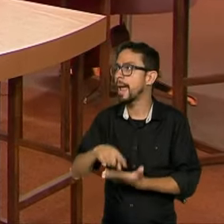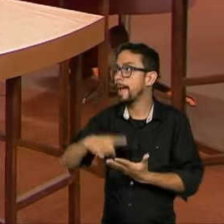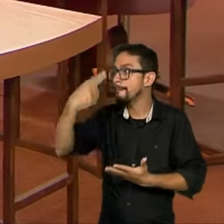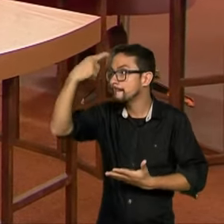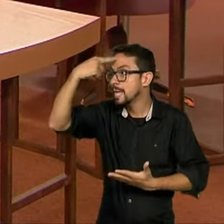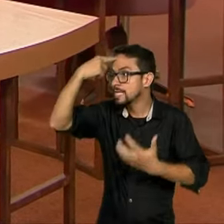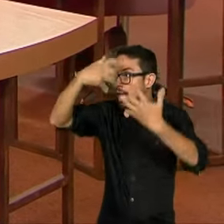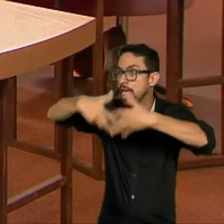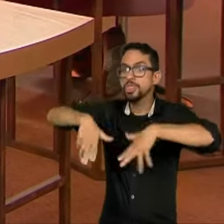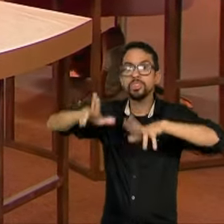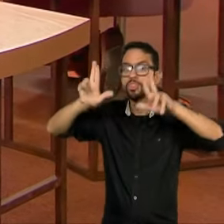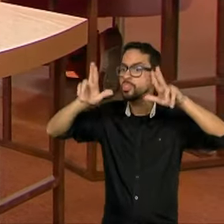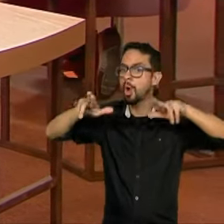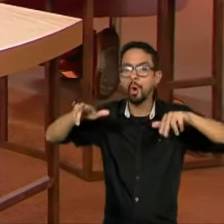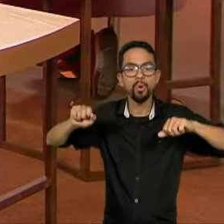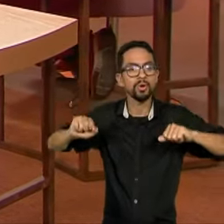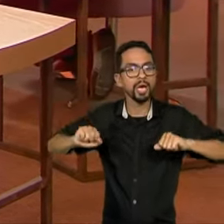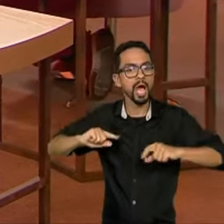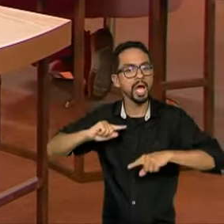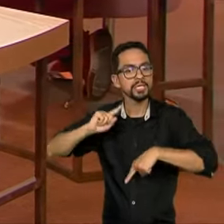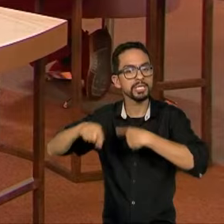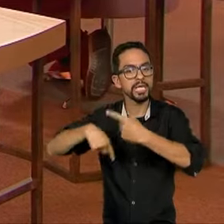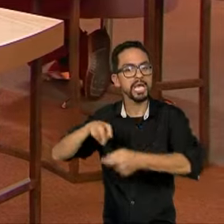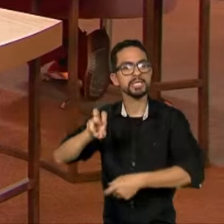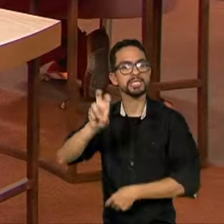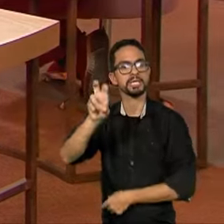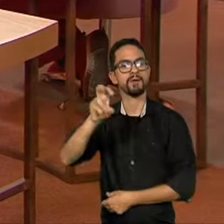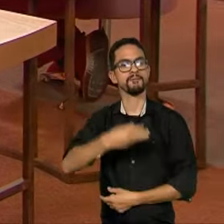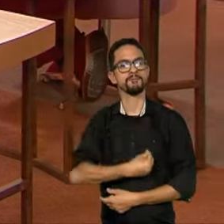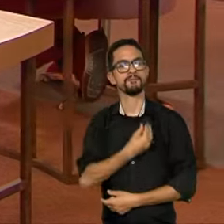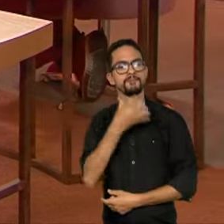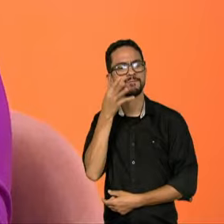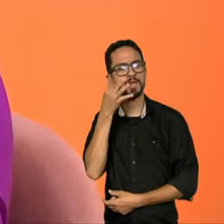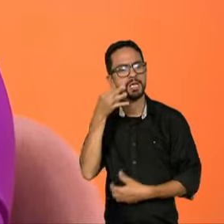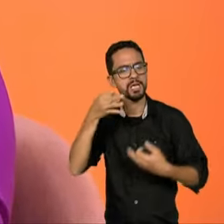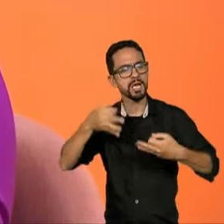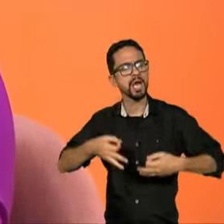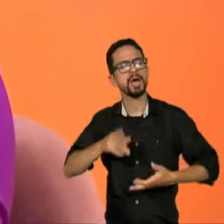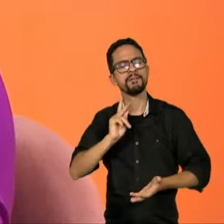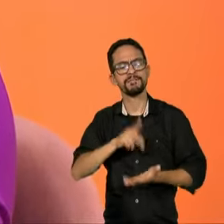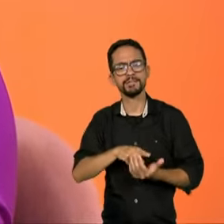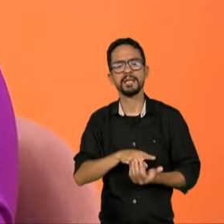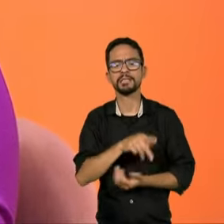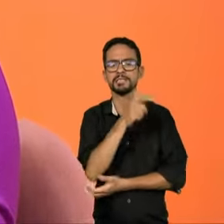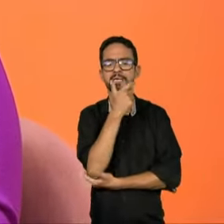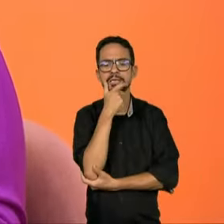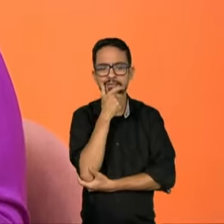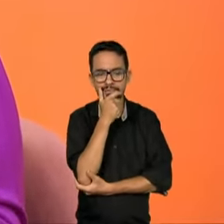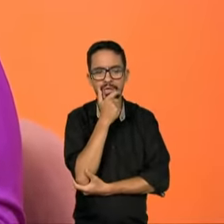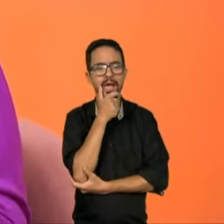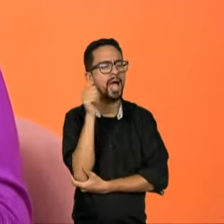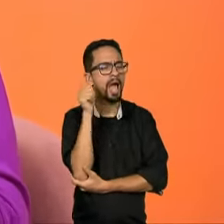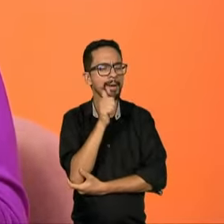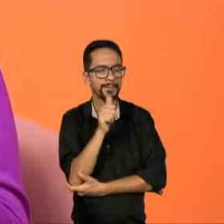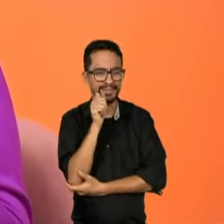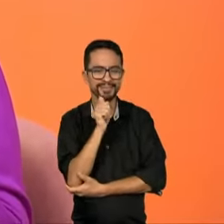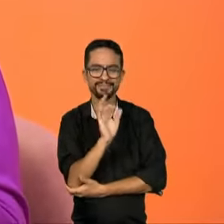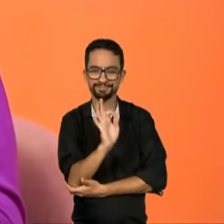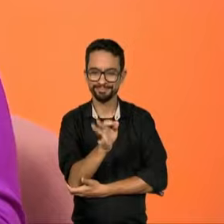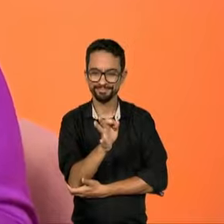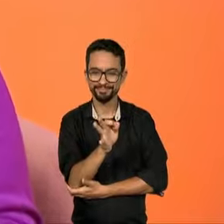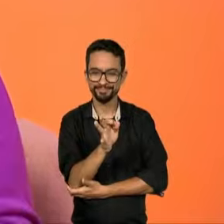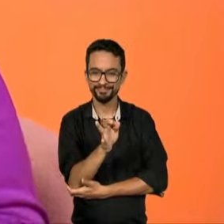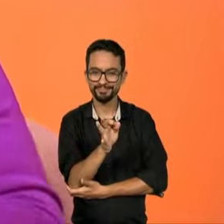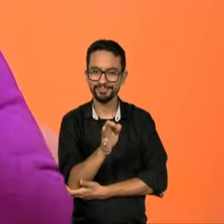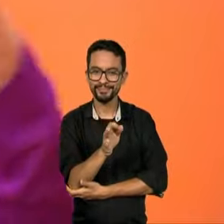pensado nisso. São cinco gerações coexistindo e aí, simultaneamente. Aquele, né, lugar da mulher que chamava, né, mulher que é o